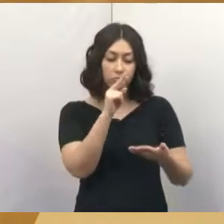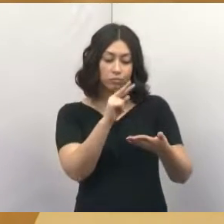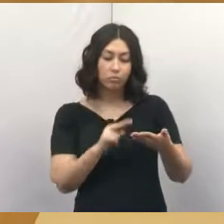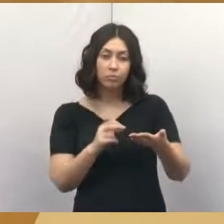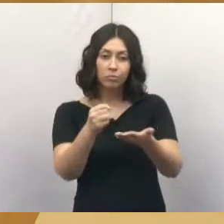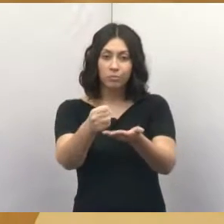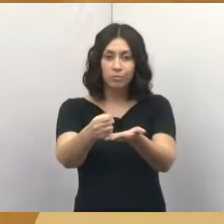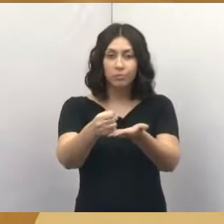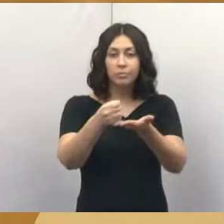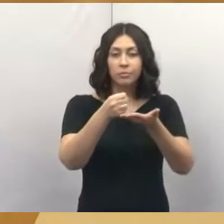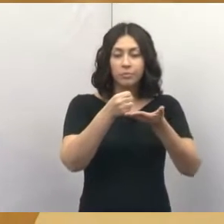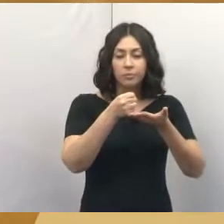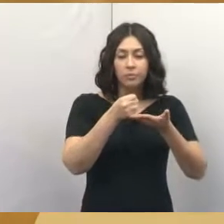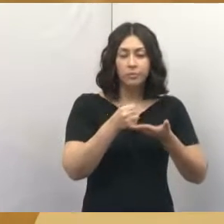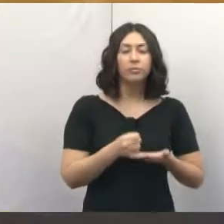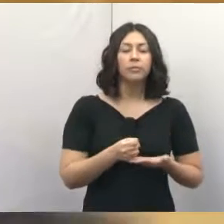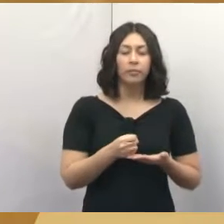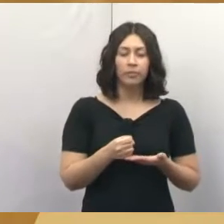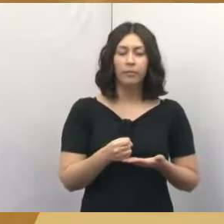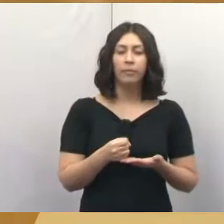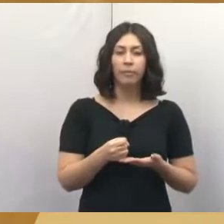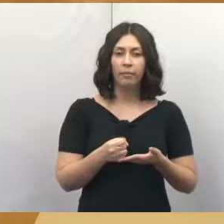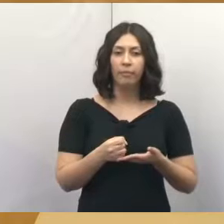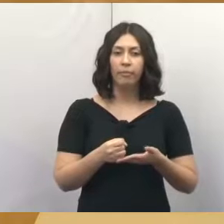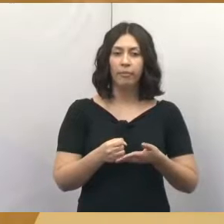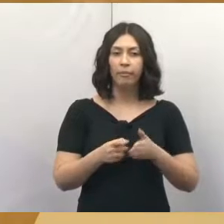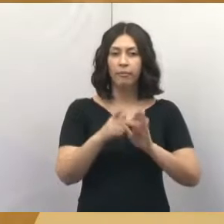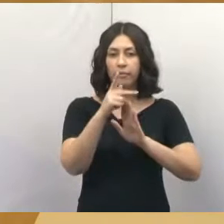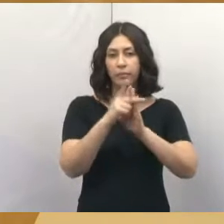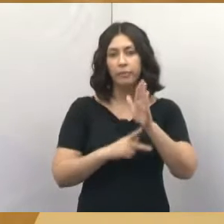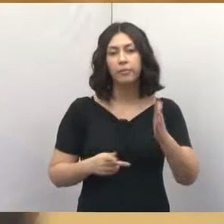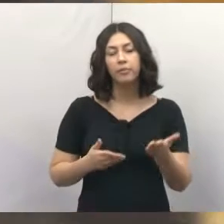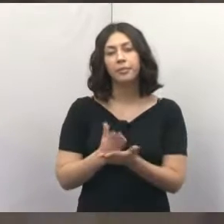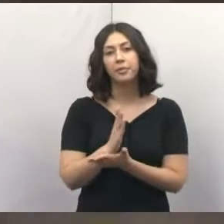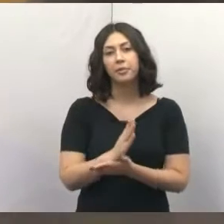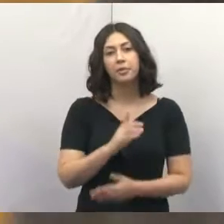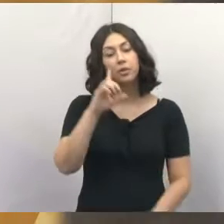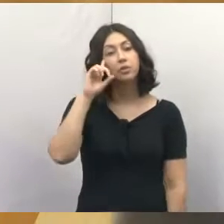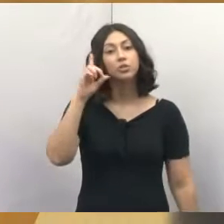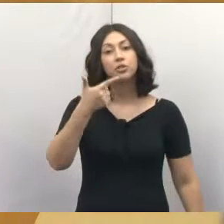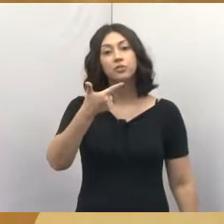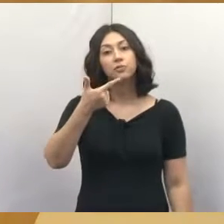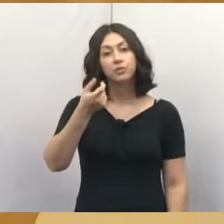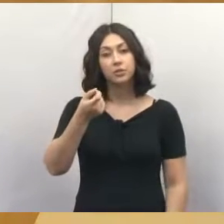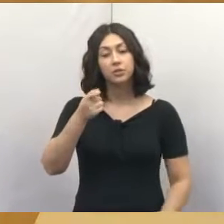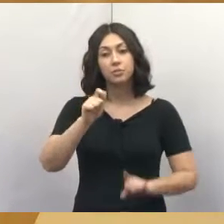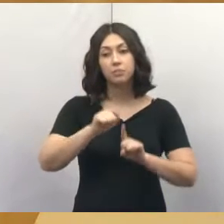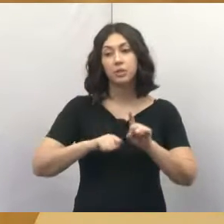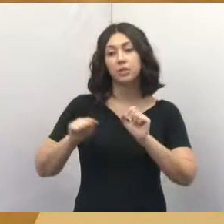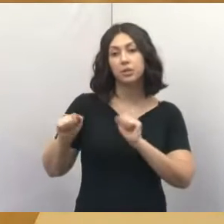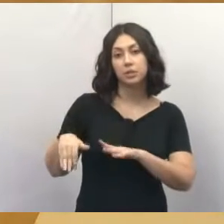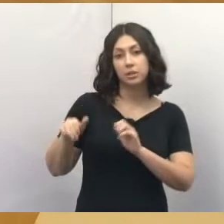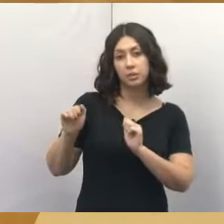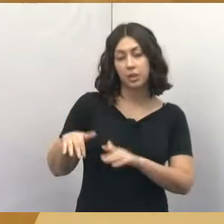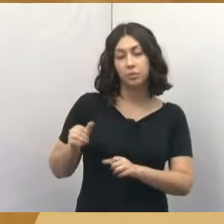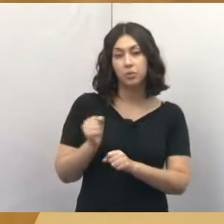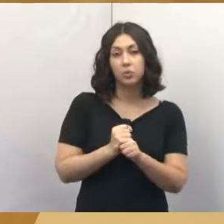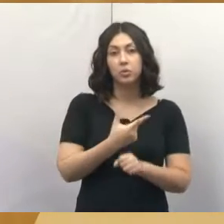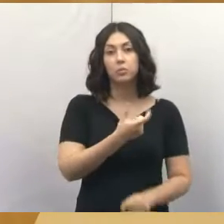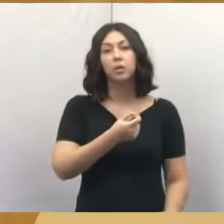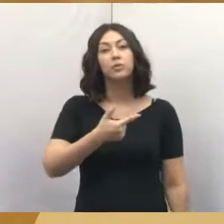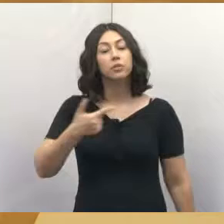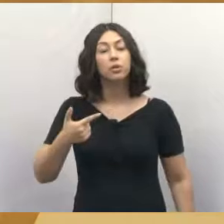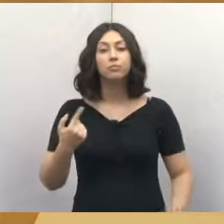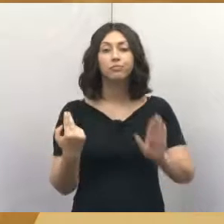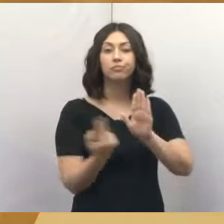dos ilustres pares pela aprovação do projeto. 20 de setembro de 2022, assinam Maria Amélia,